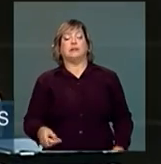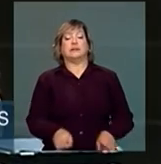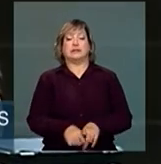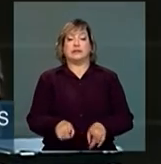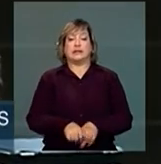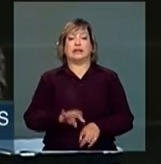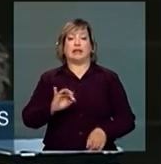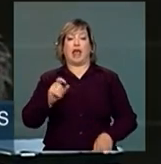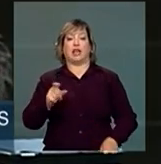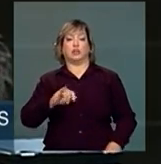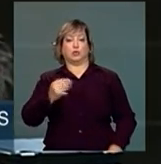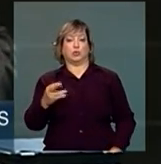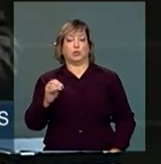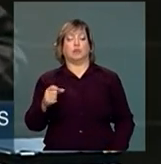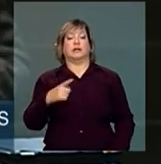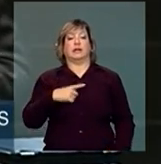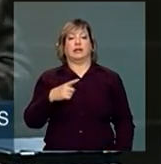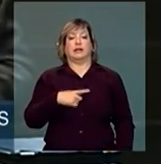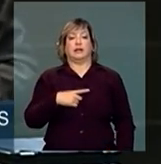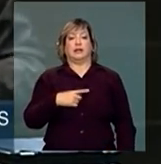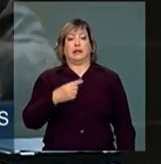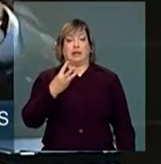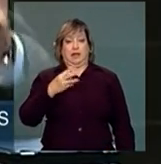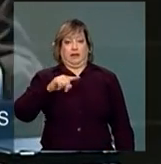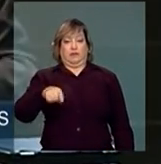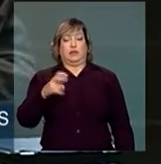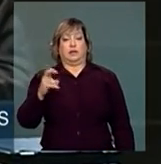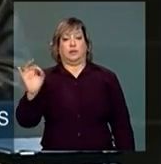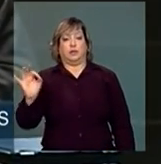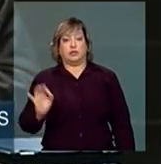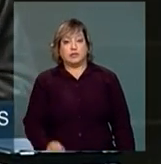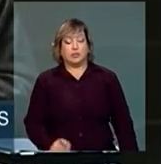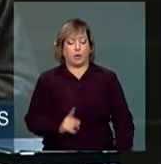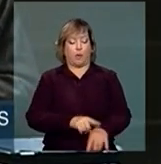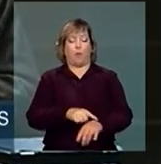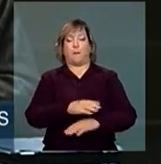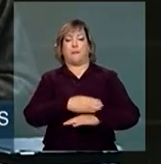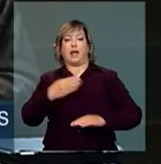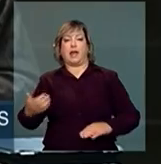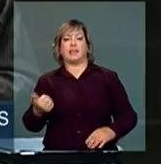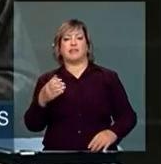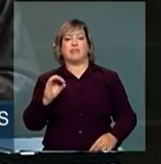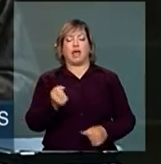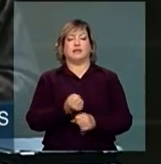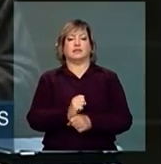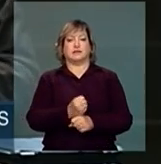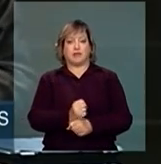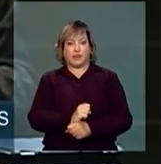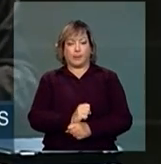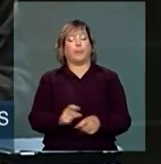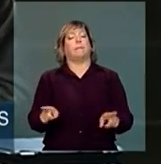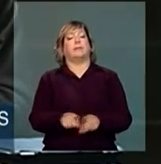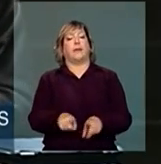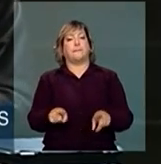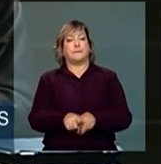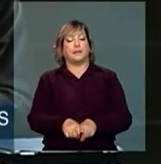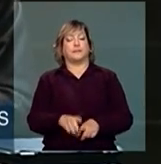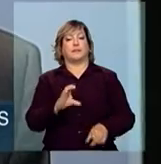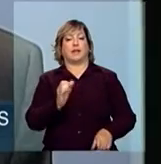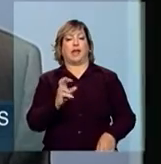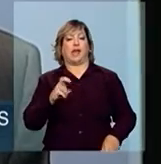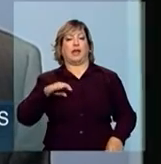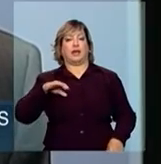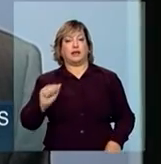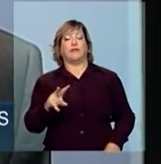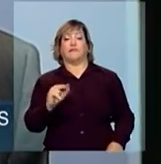juros de 3,5%, prazo de 10 anos, e também com carência,